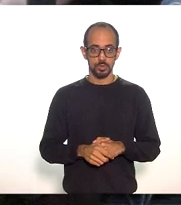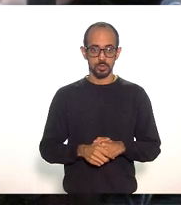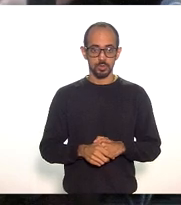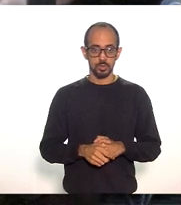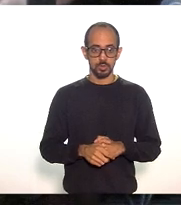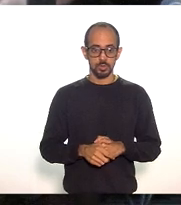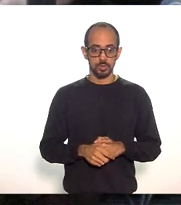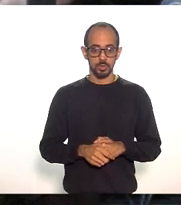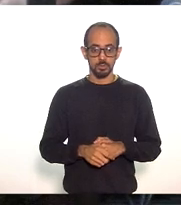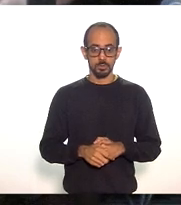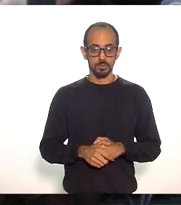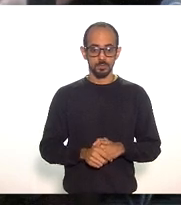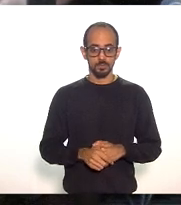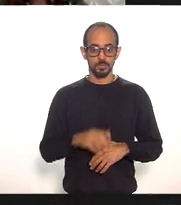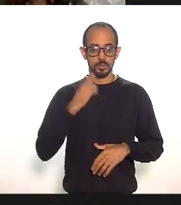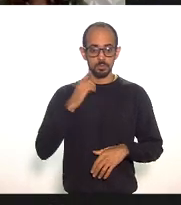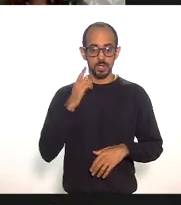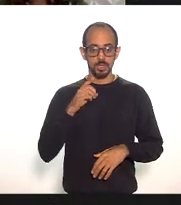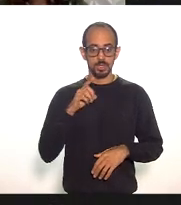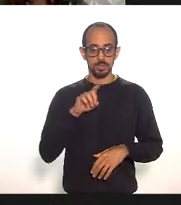Deputada Zeidan.